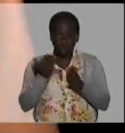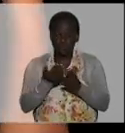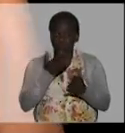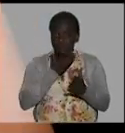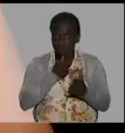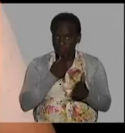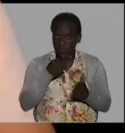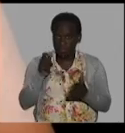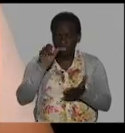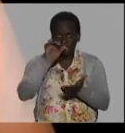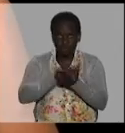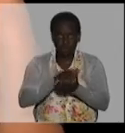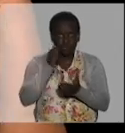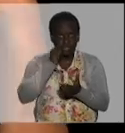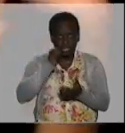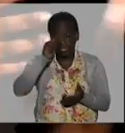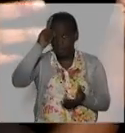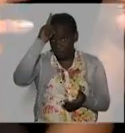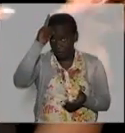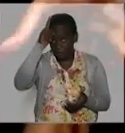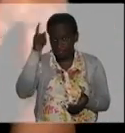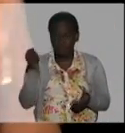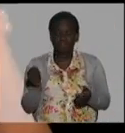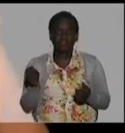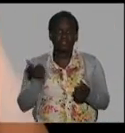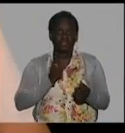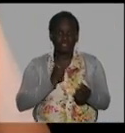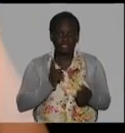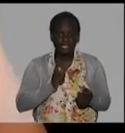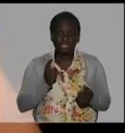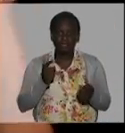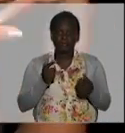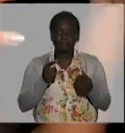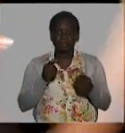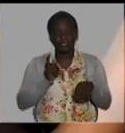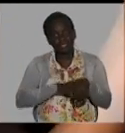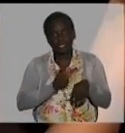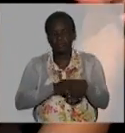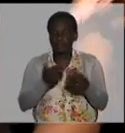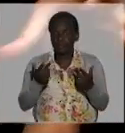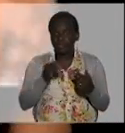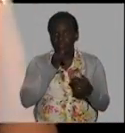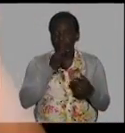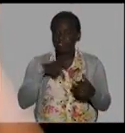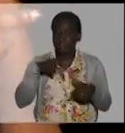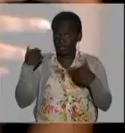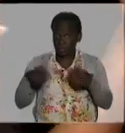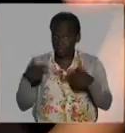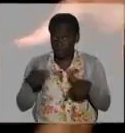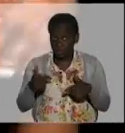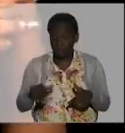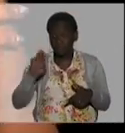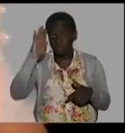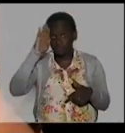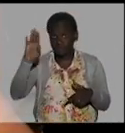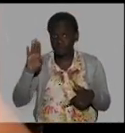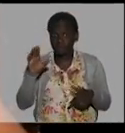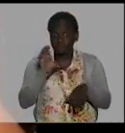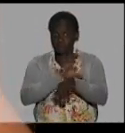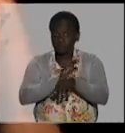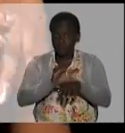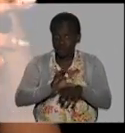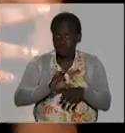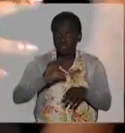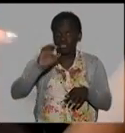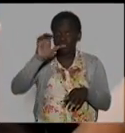todos eles eram casados com mulheres alemãs e eles tinham uma coisa que, ao mesmo tempo que eles tinham um trabalho muito voltado para